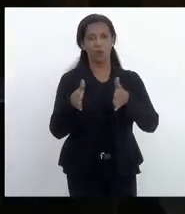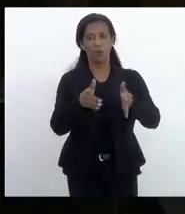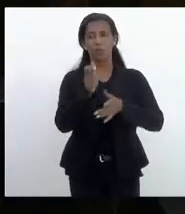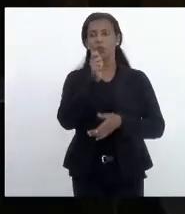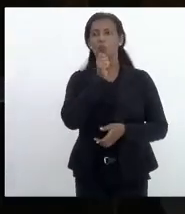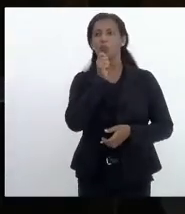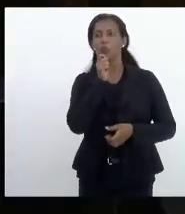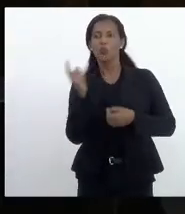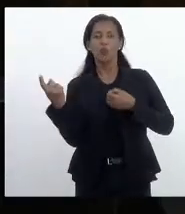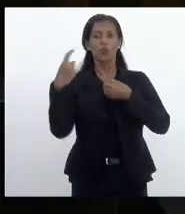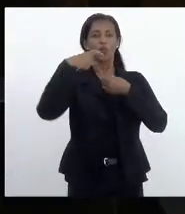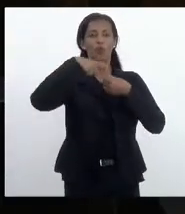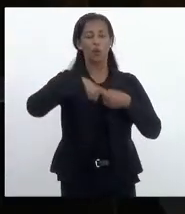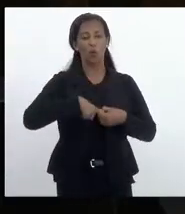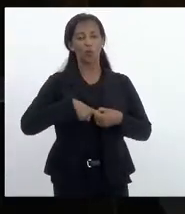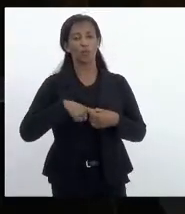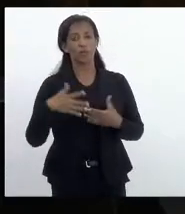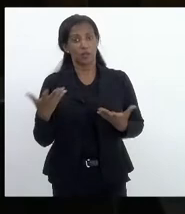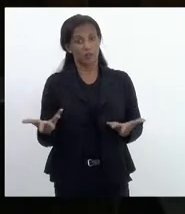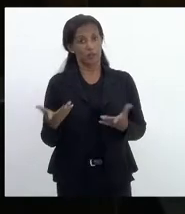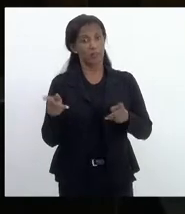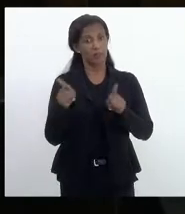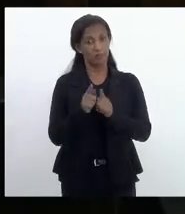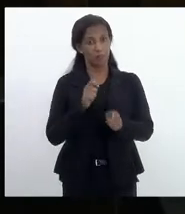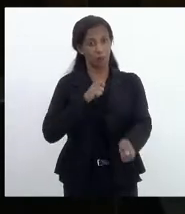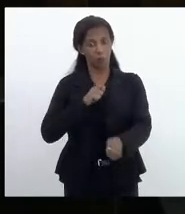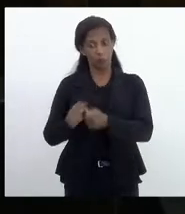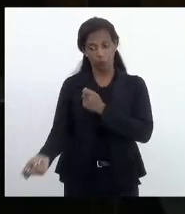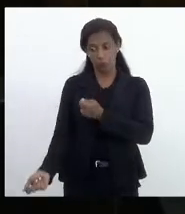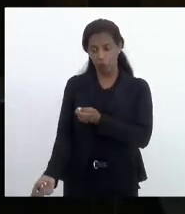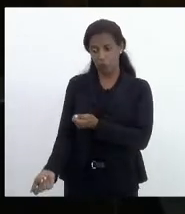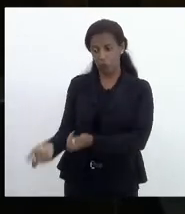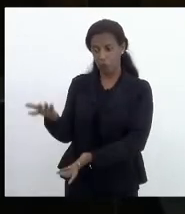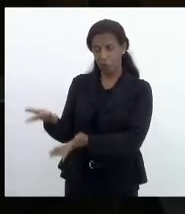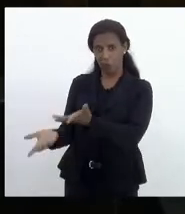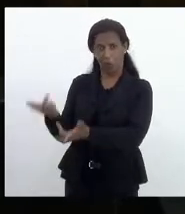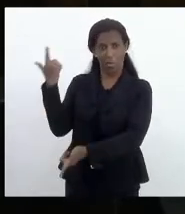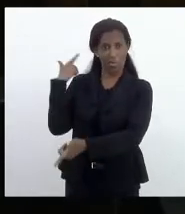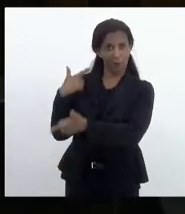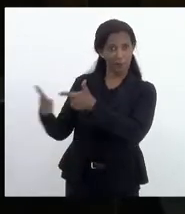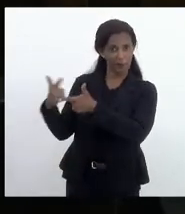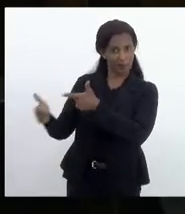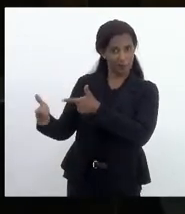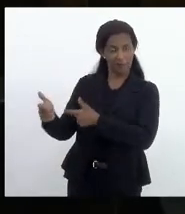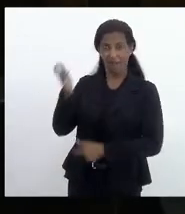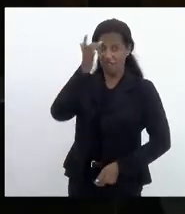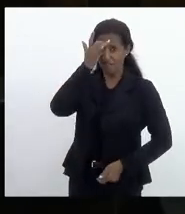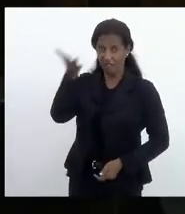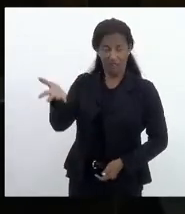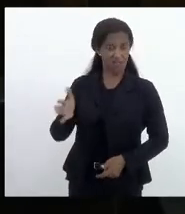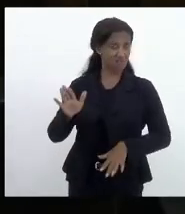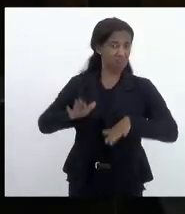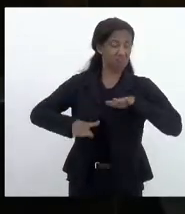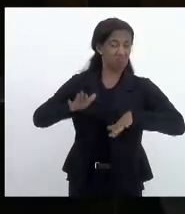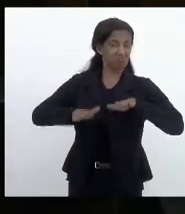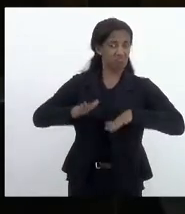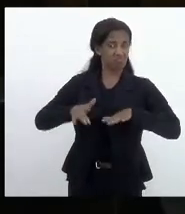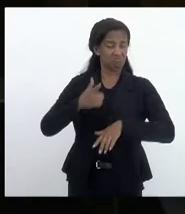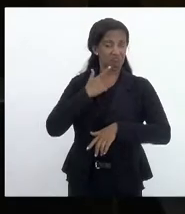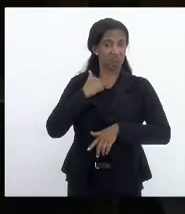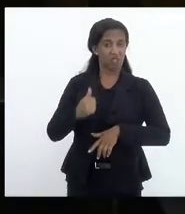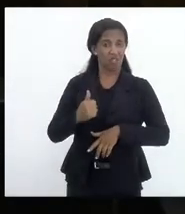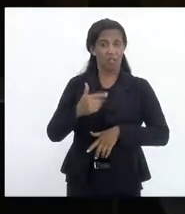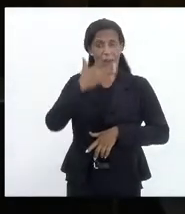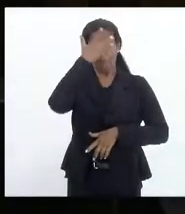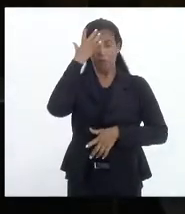volta e para incendiar para tacar fogo numa uma fogueira é fácil tanto faz tanto fez